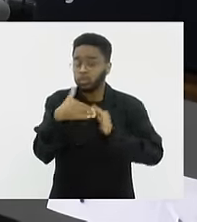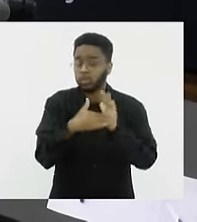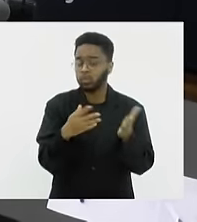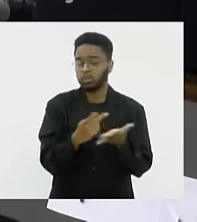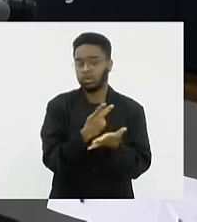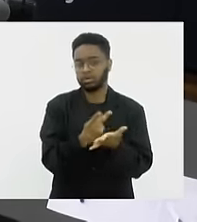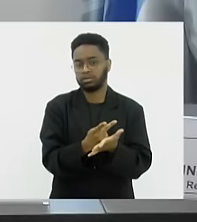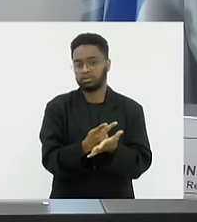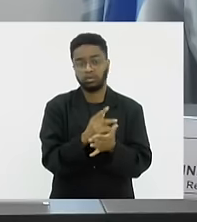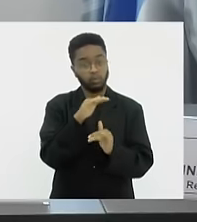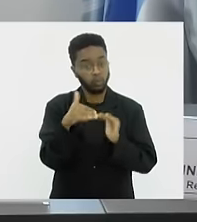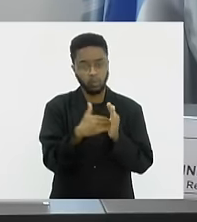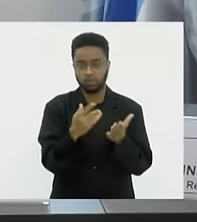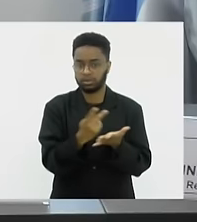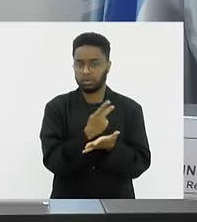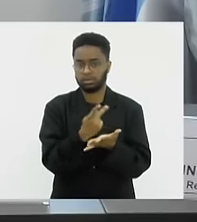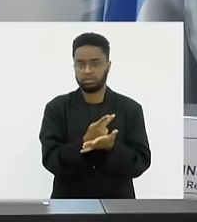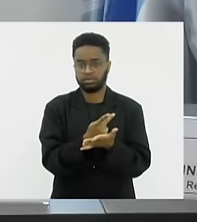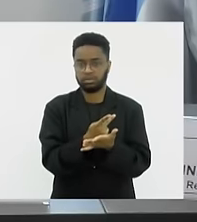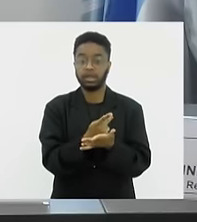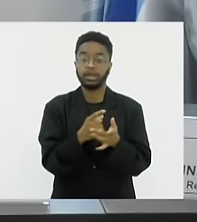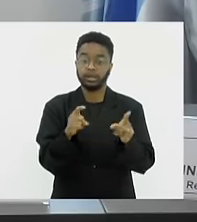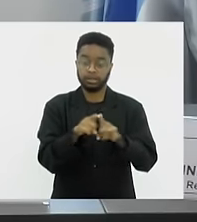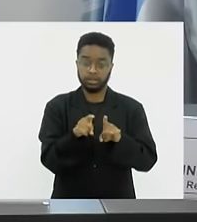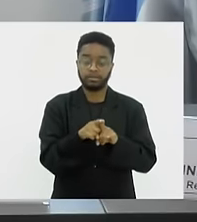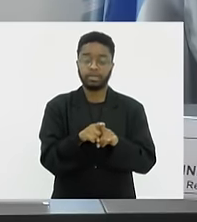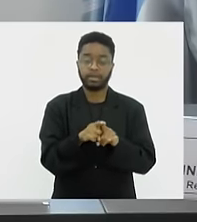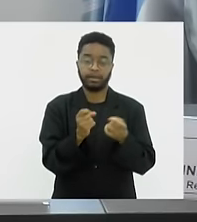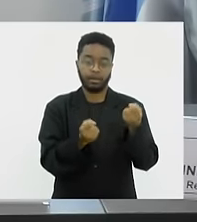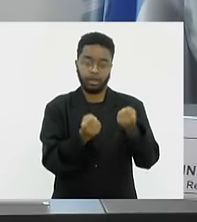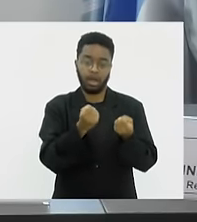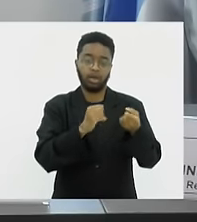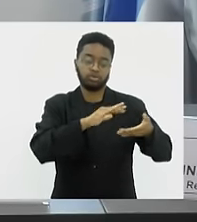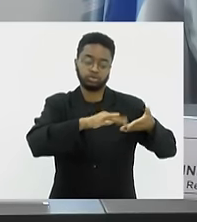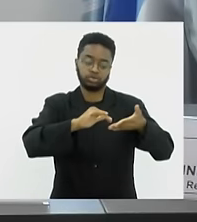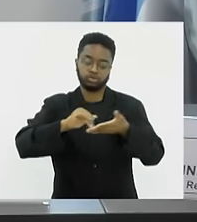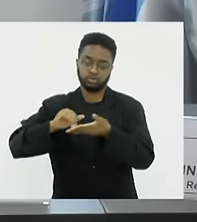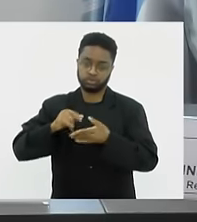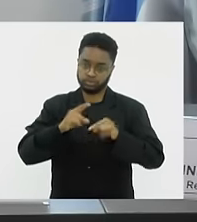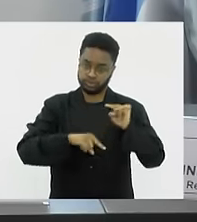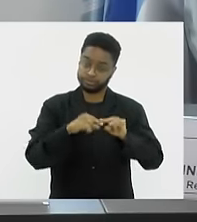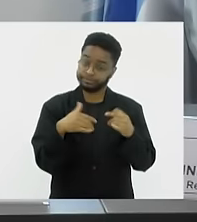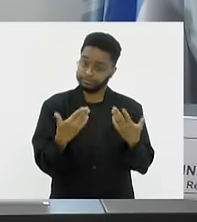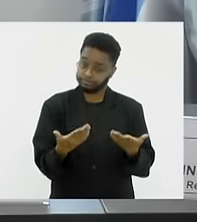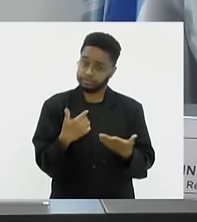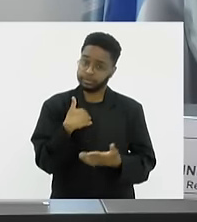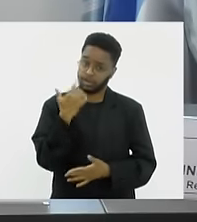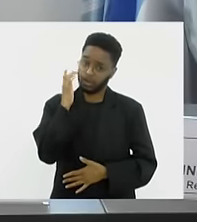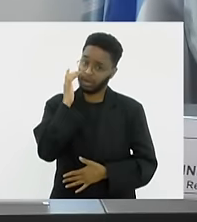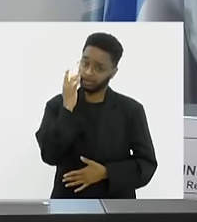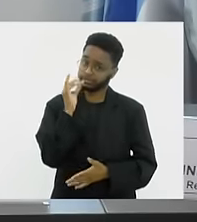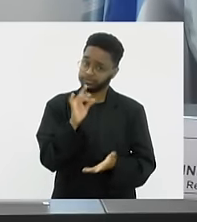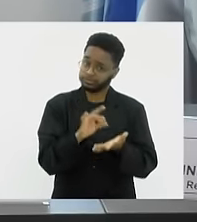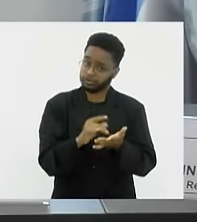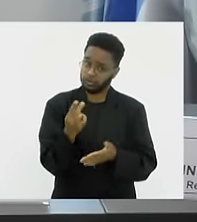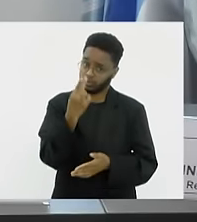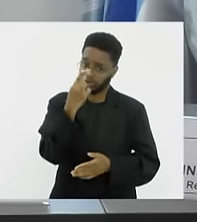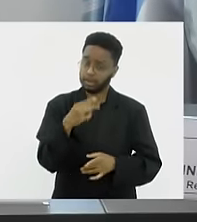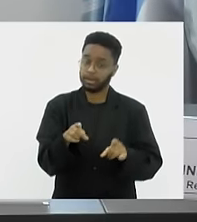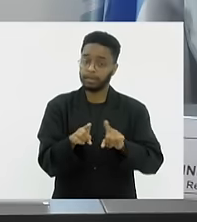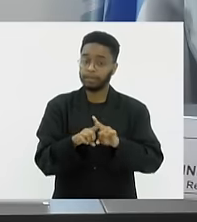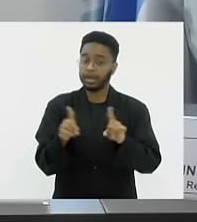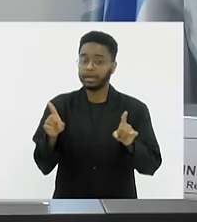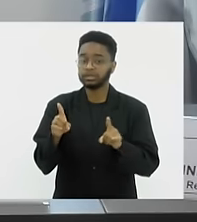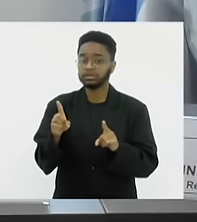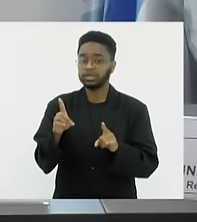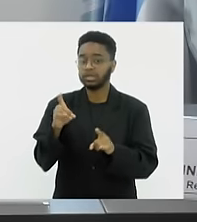desconformidade. Tudo. Inclusive com desmanche de peças que a gente observou ali dentro. Então, acho muito pouco provável. Agora, o Detro mandou algum fiscal